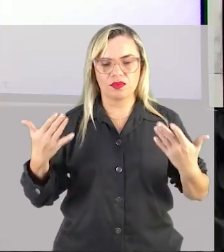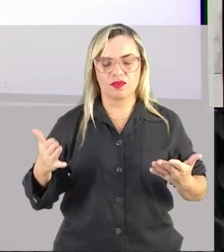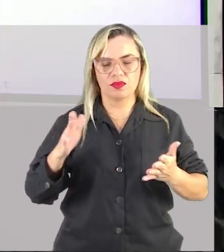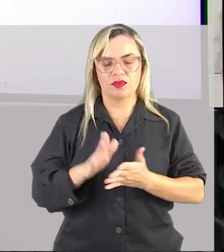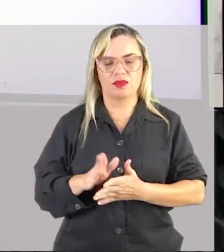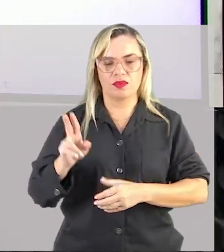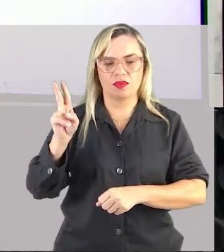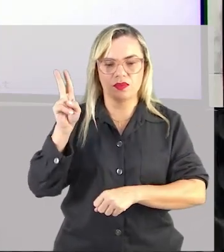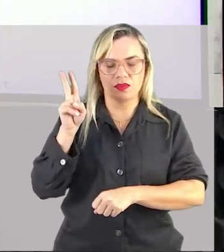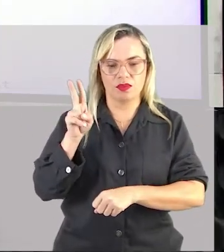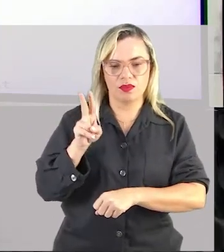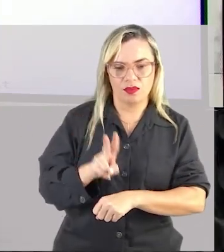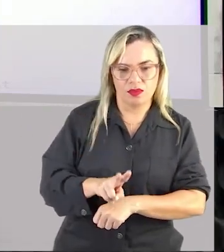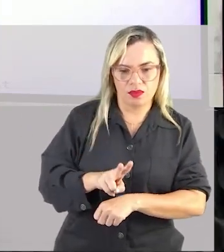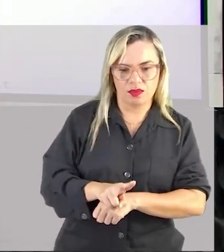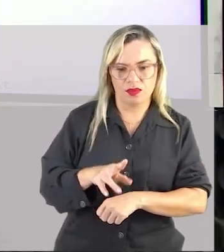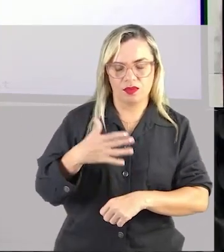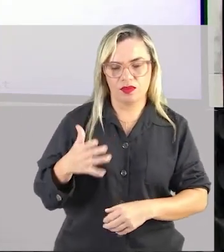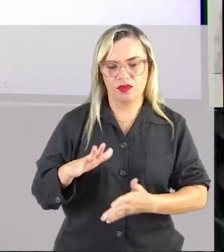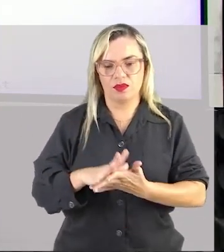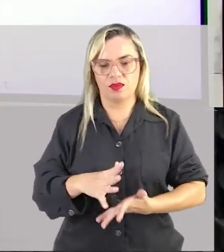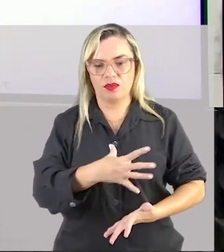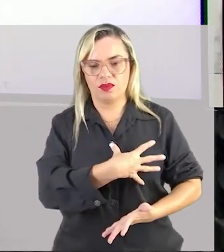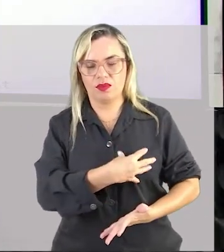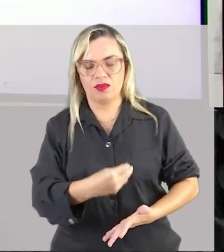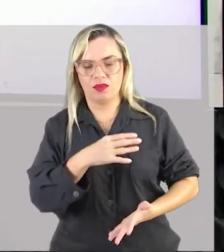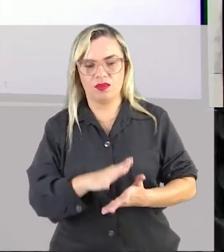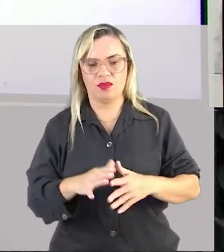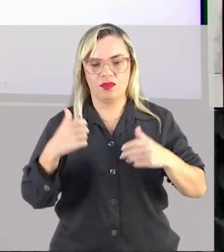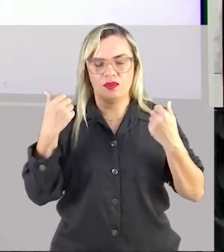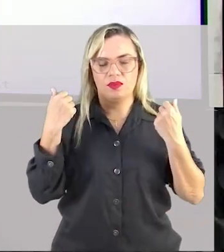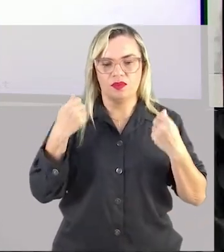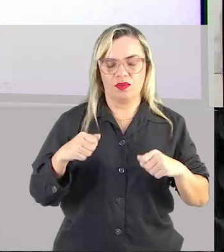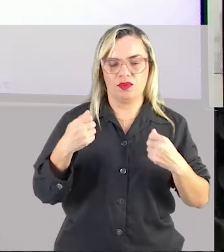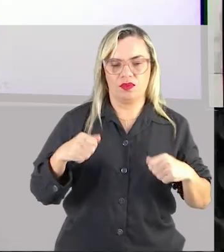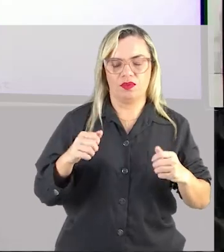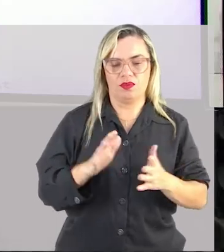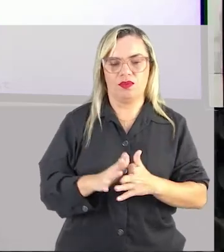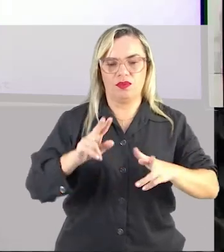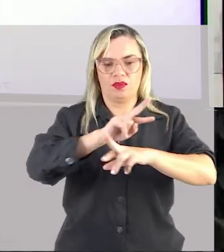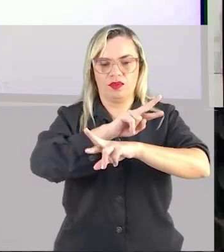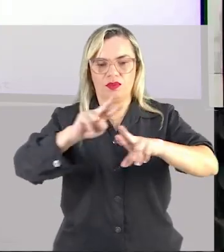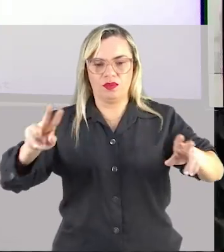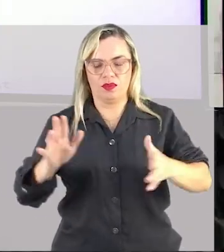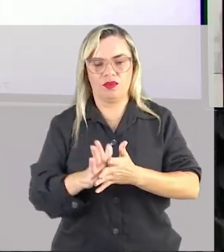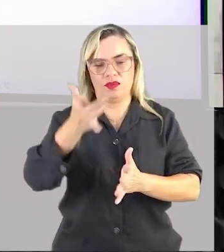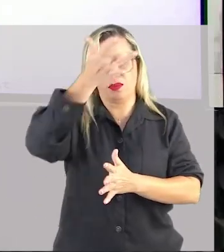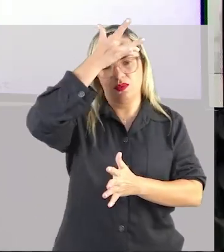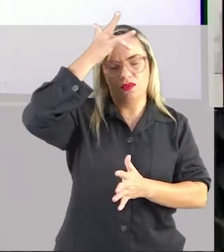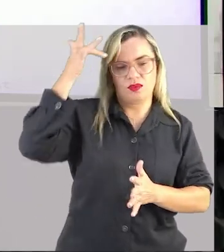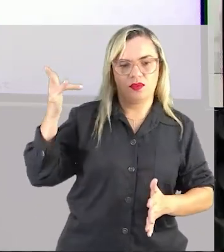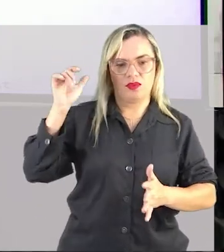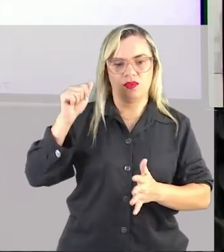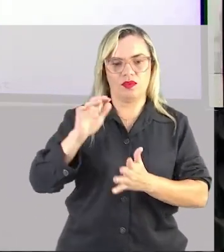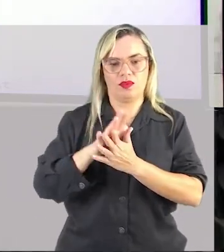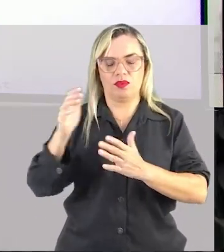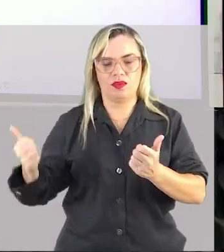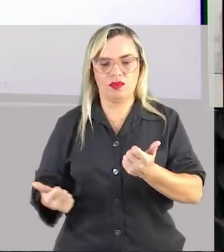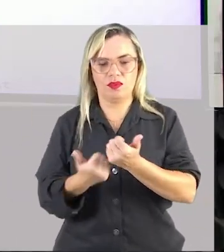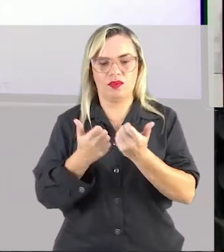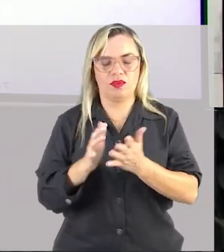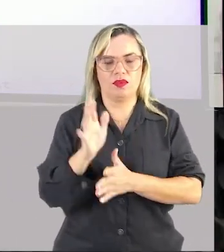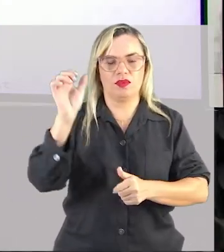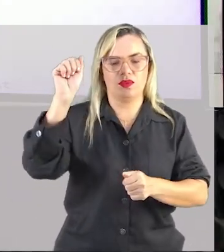para cuidar dos filhos, para maternar, se necessita uma tribo, ou seja, várias pessoas para cuidar da criança. E a gente